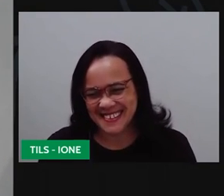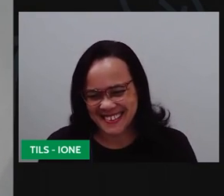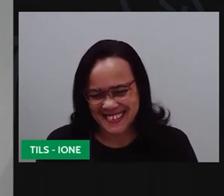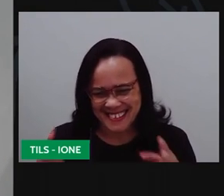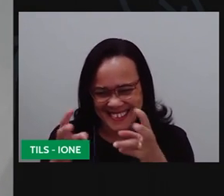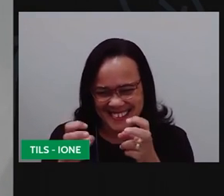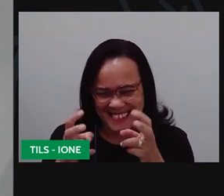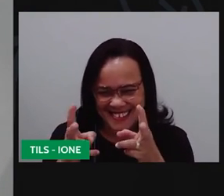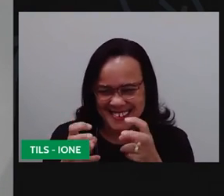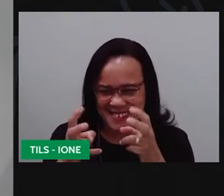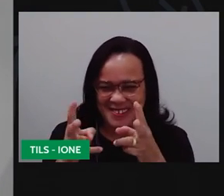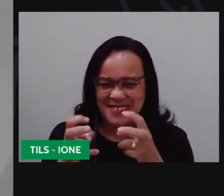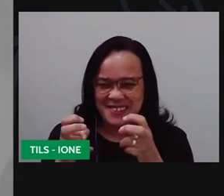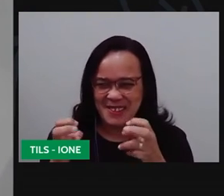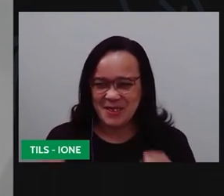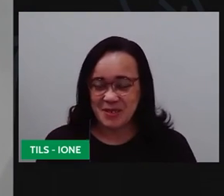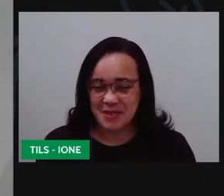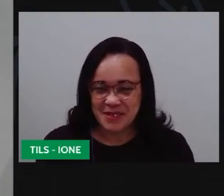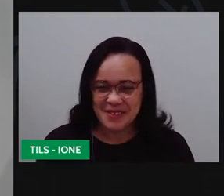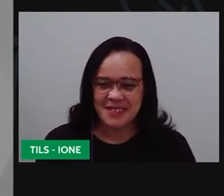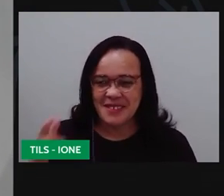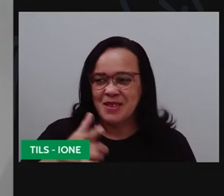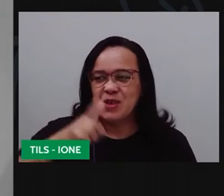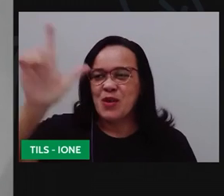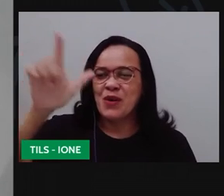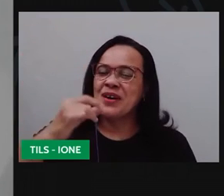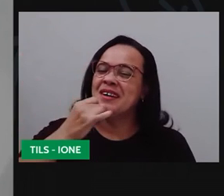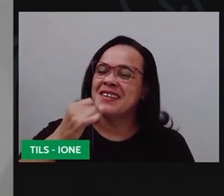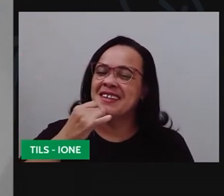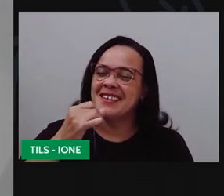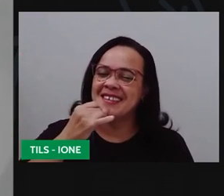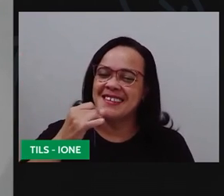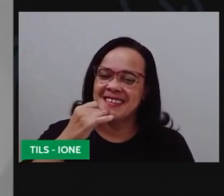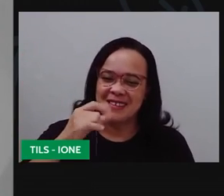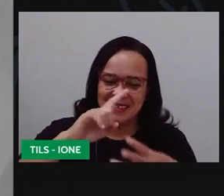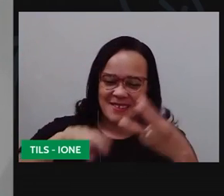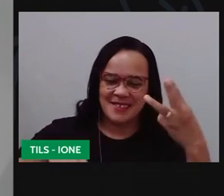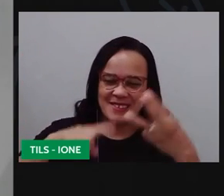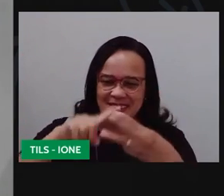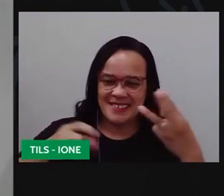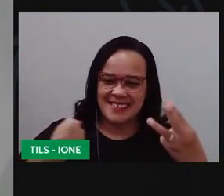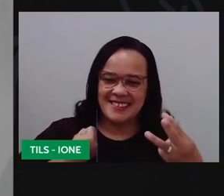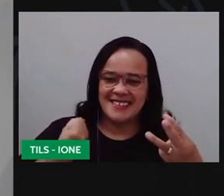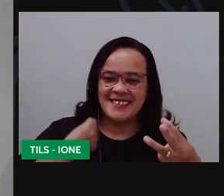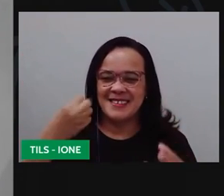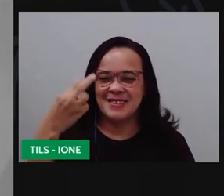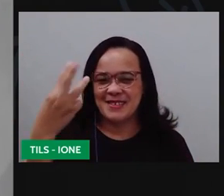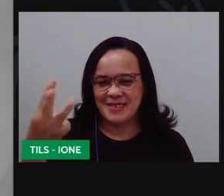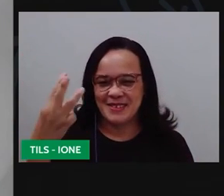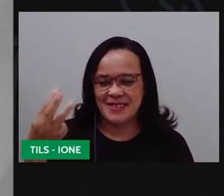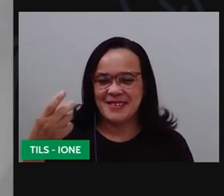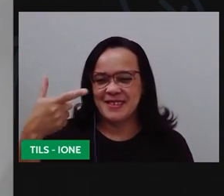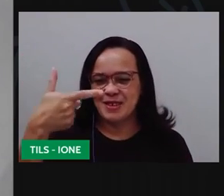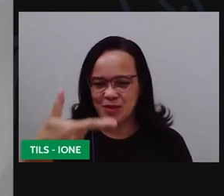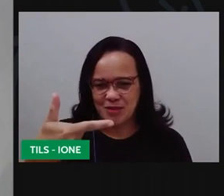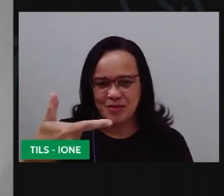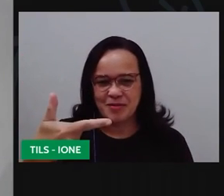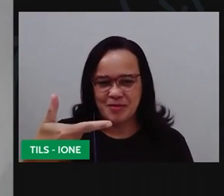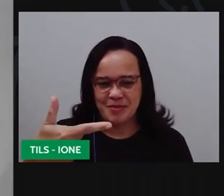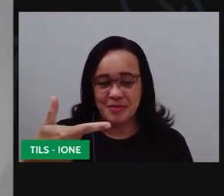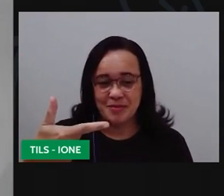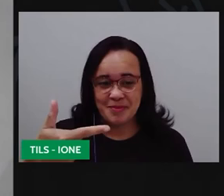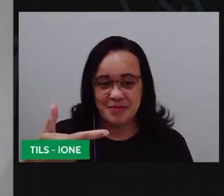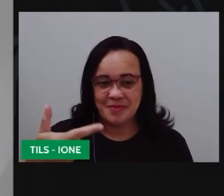não vamos aqui agora para uma outra cor certa nossa conta de número 3 200 e o